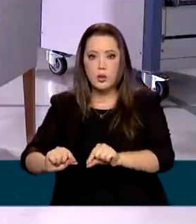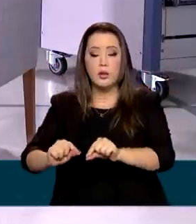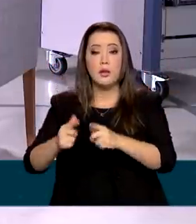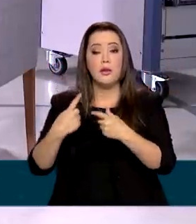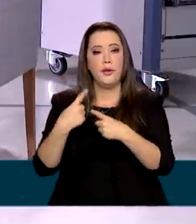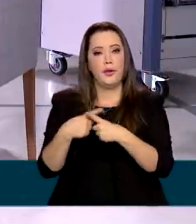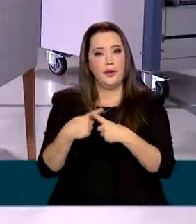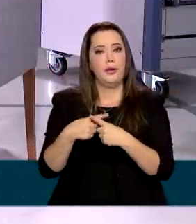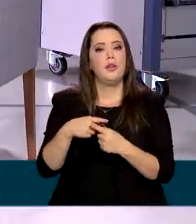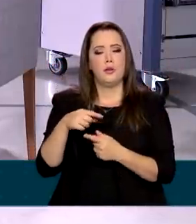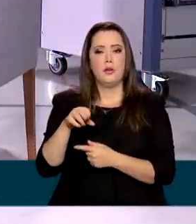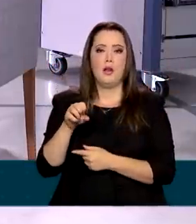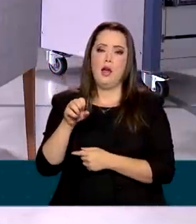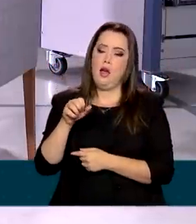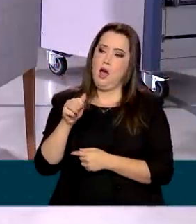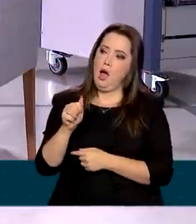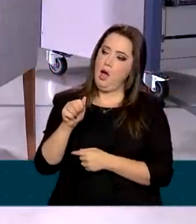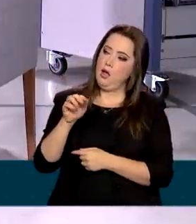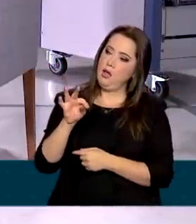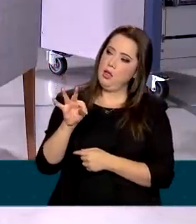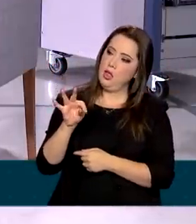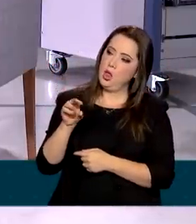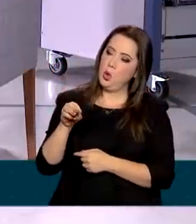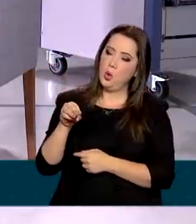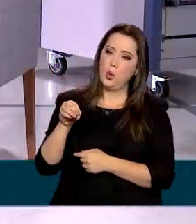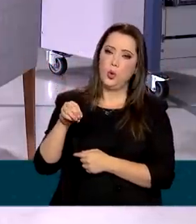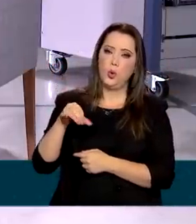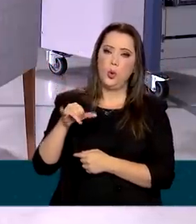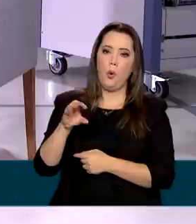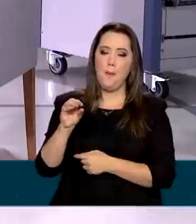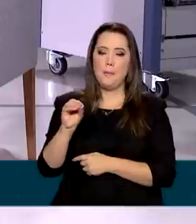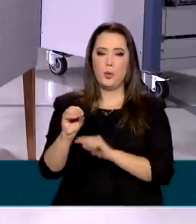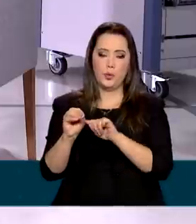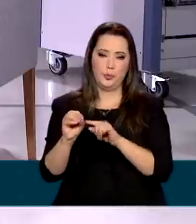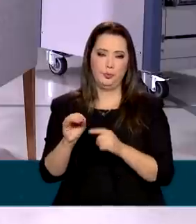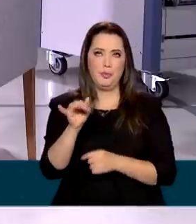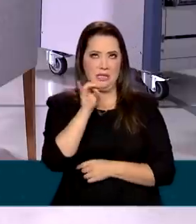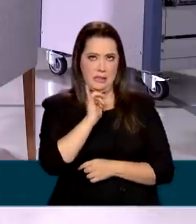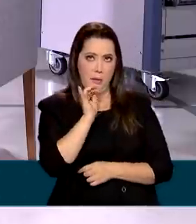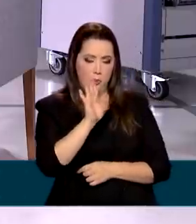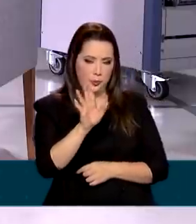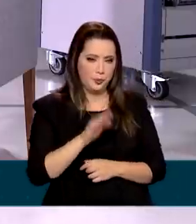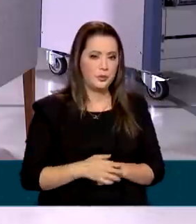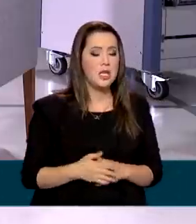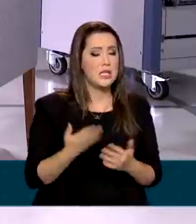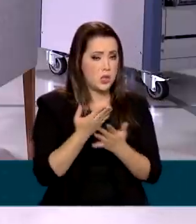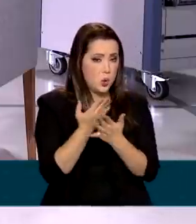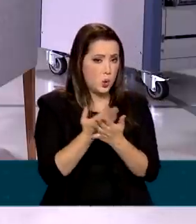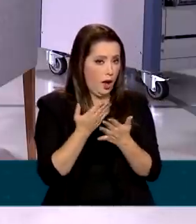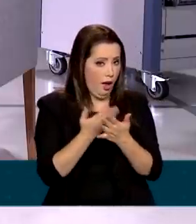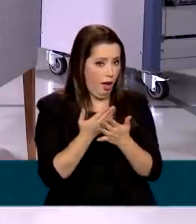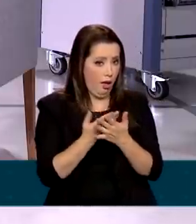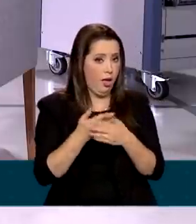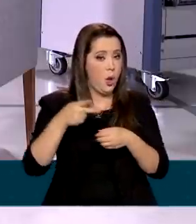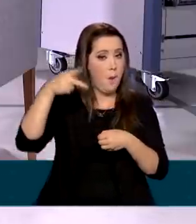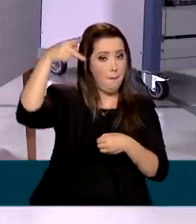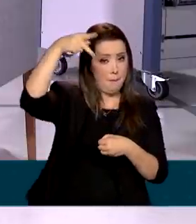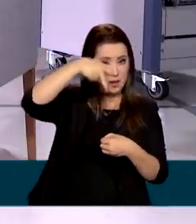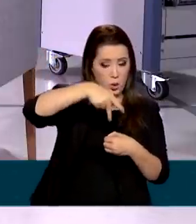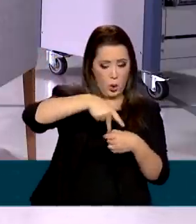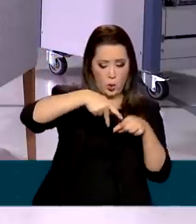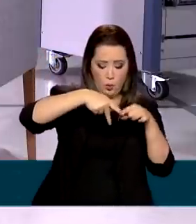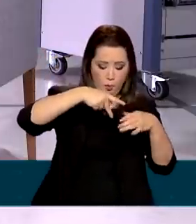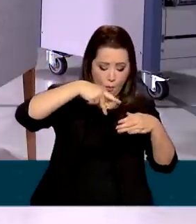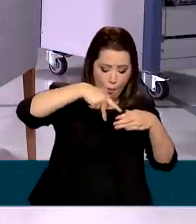com isso aí, a gente consegue analisar, por exemplo, o petróleo. Vamos pensar em petróleo. Imagina, tem o pré-sal, o petróleo fica